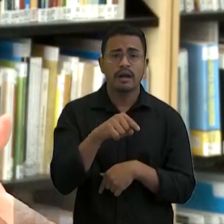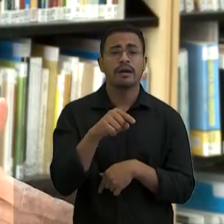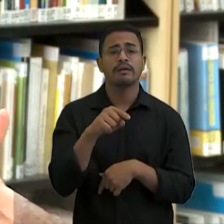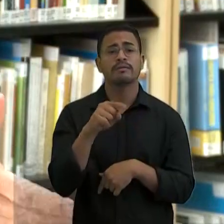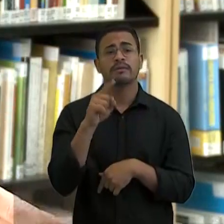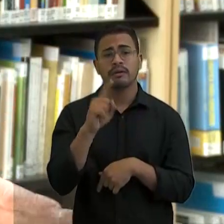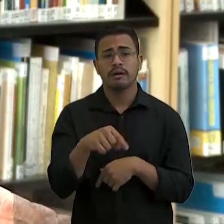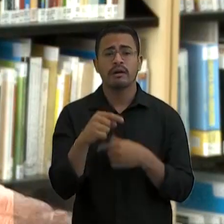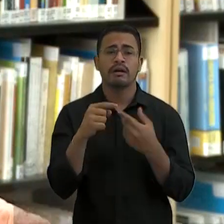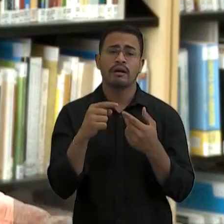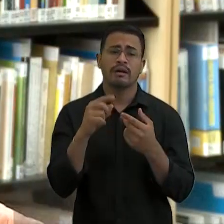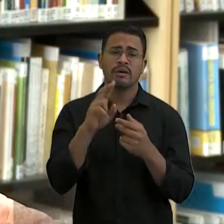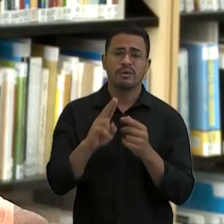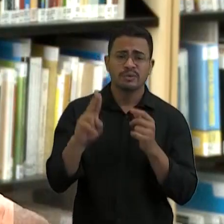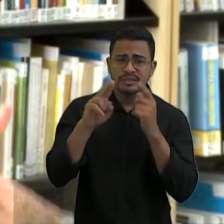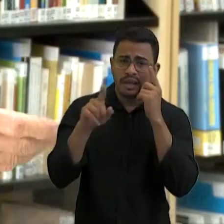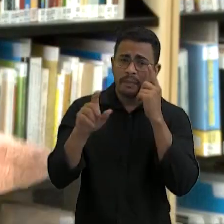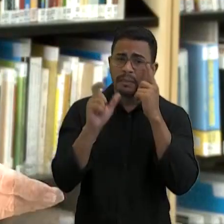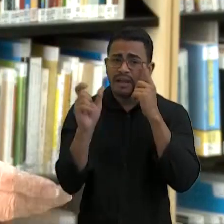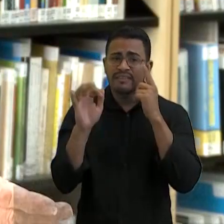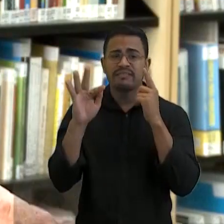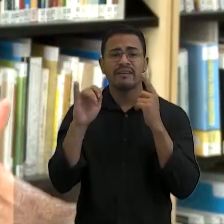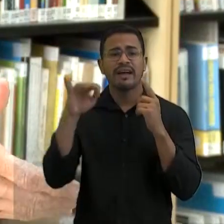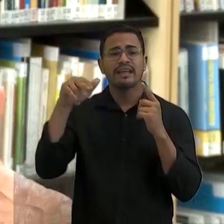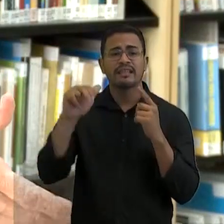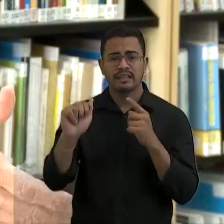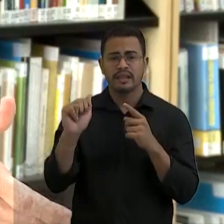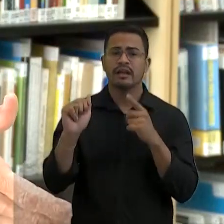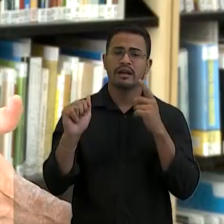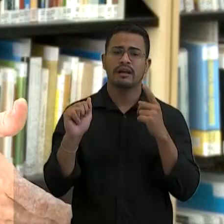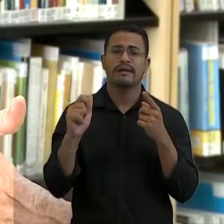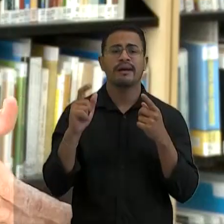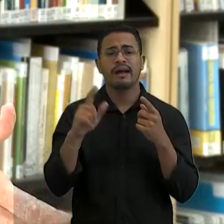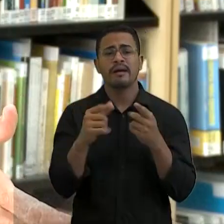Empreguei essa palavra faina e muitas pessoas